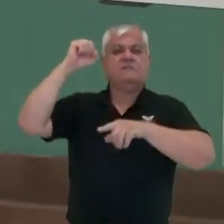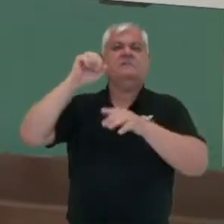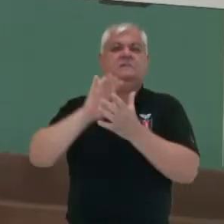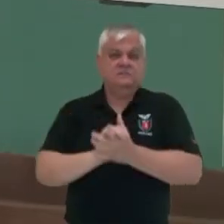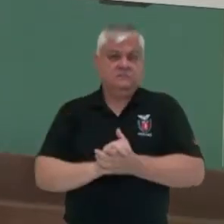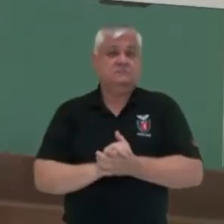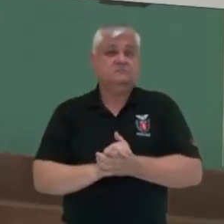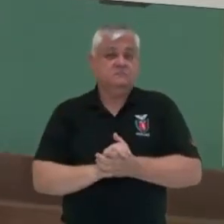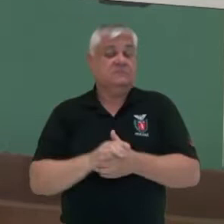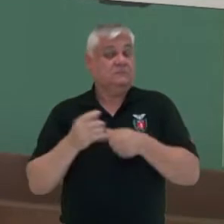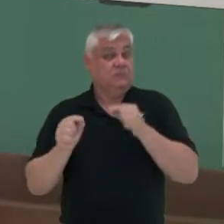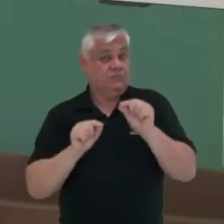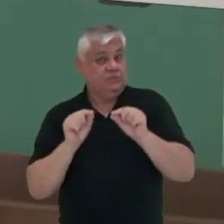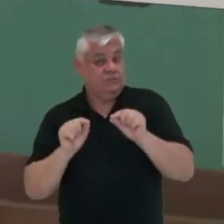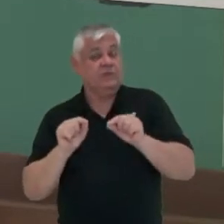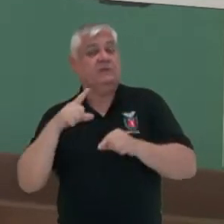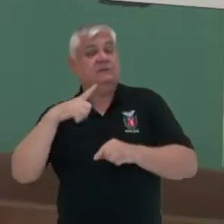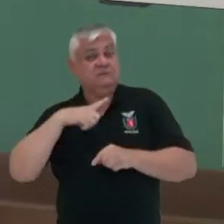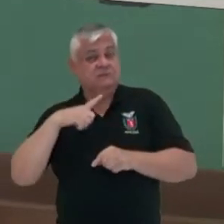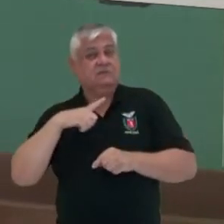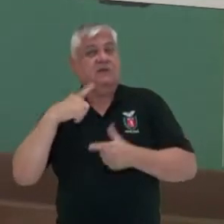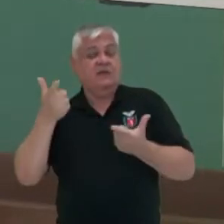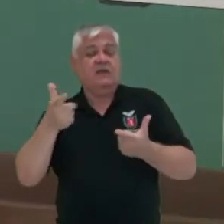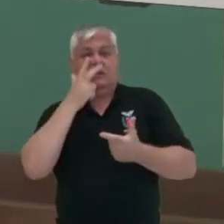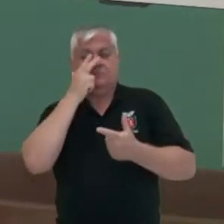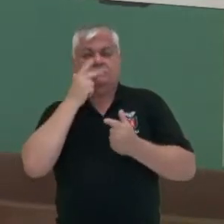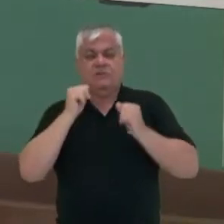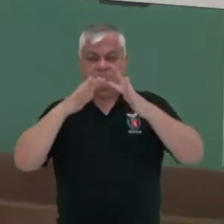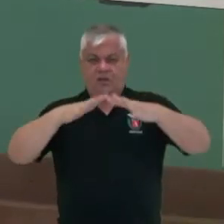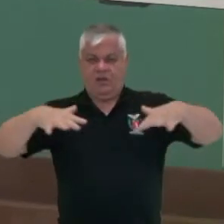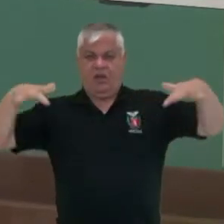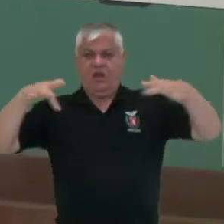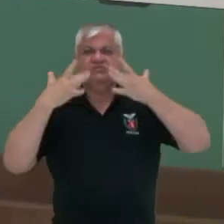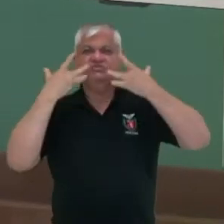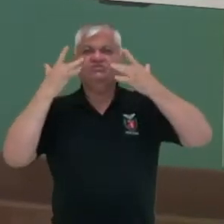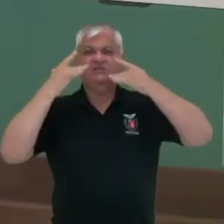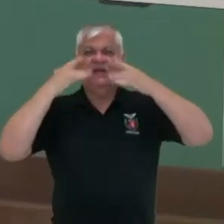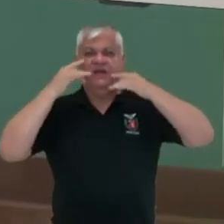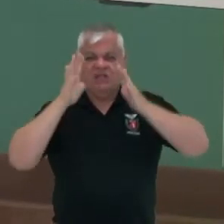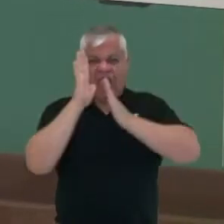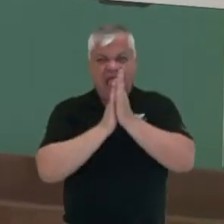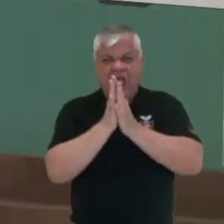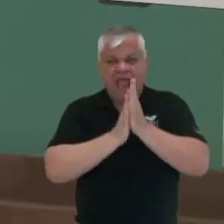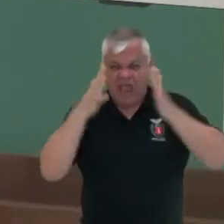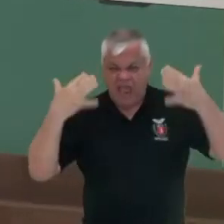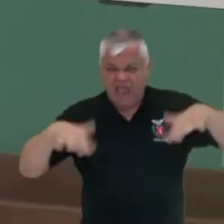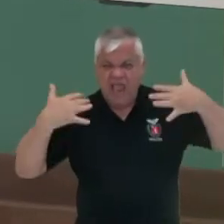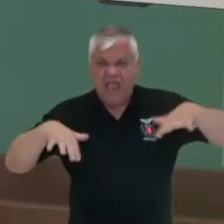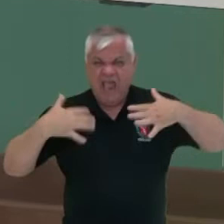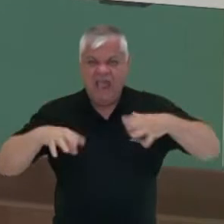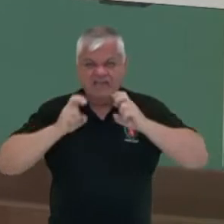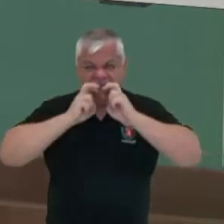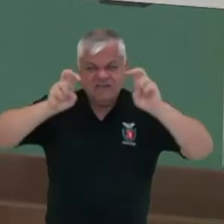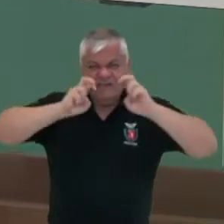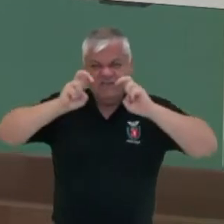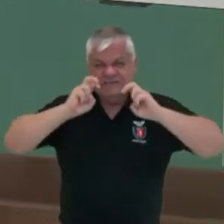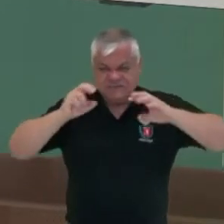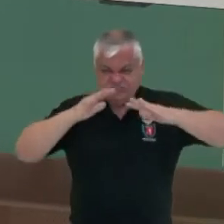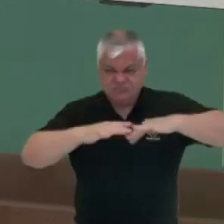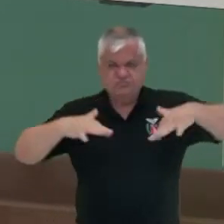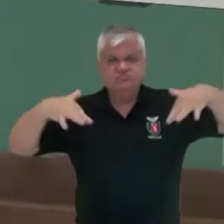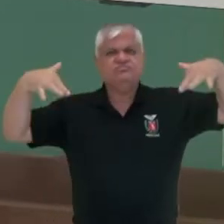isso aquilo era um espetáculo para as pessoas que estavam assistindo, se a gente pensar